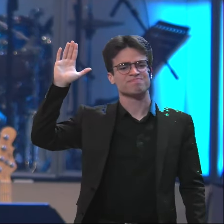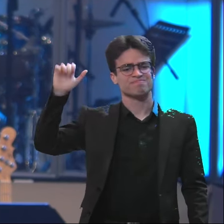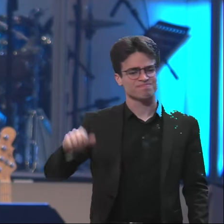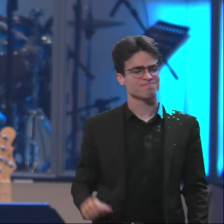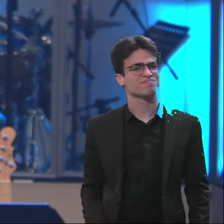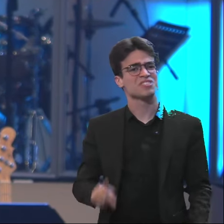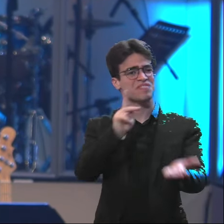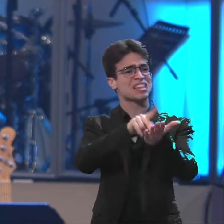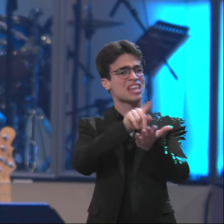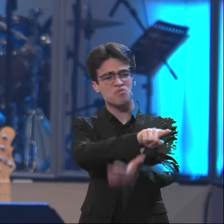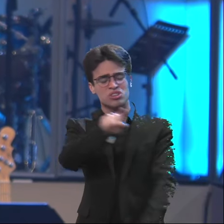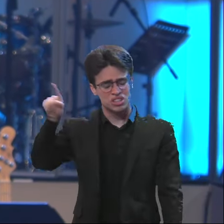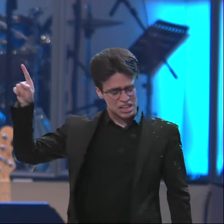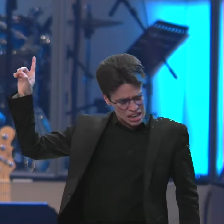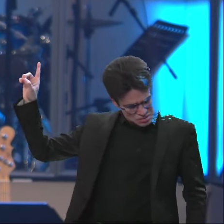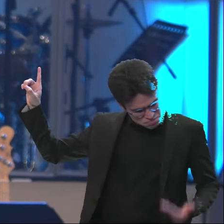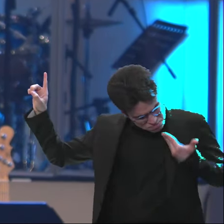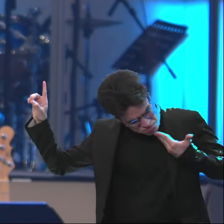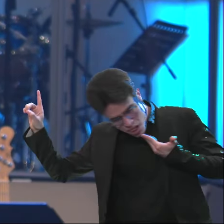Eleve os seus olhos.